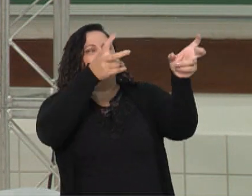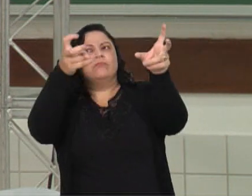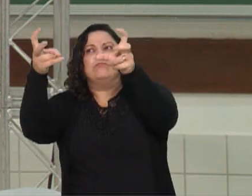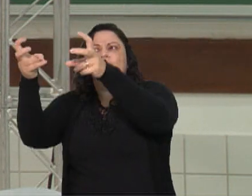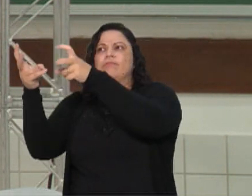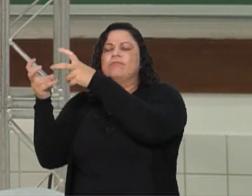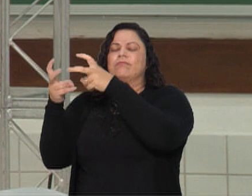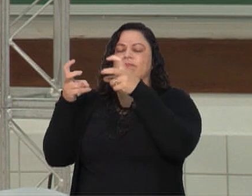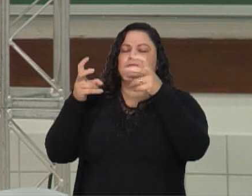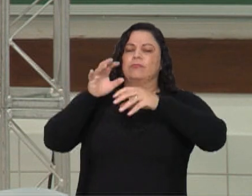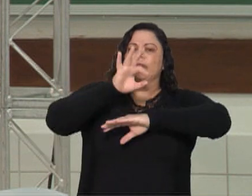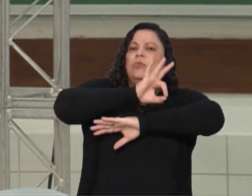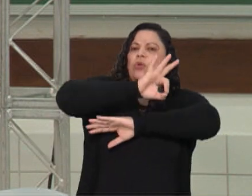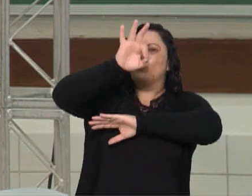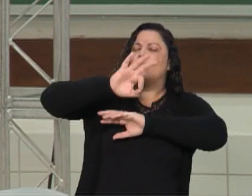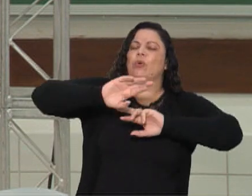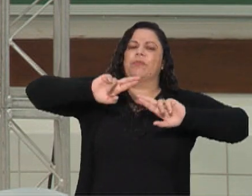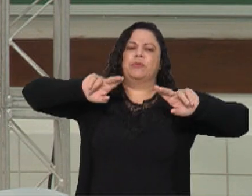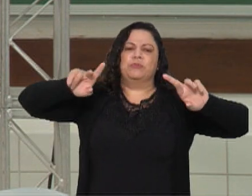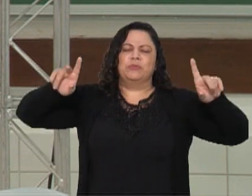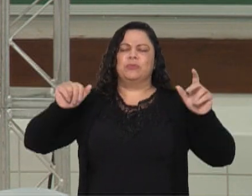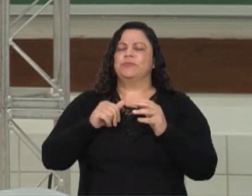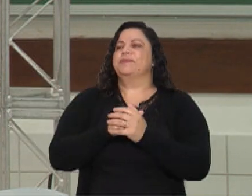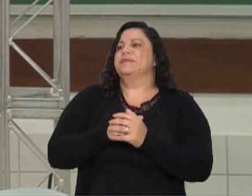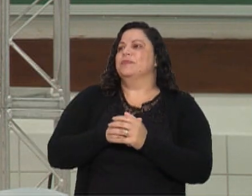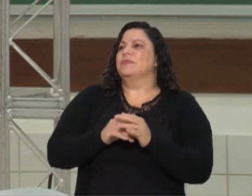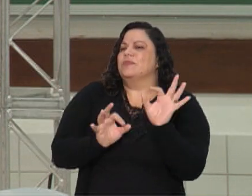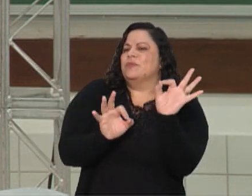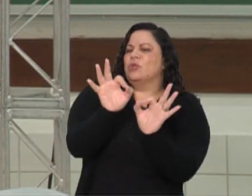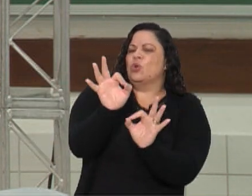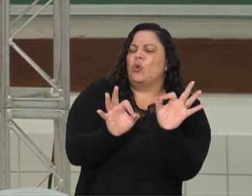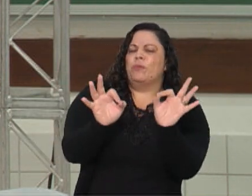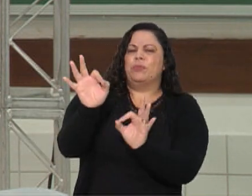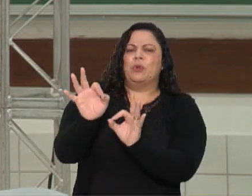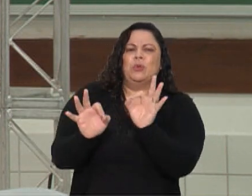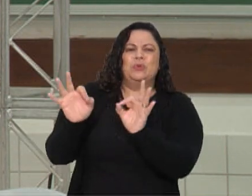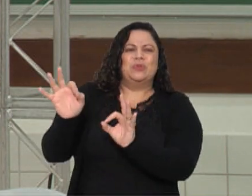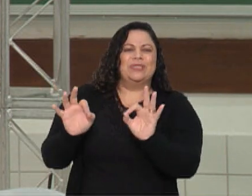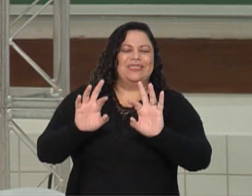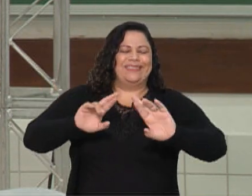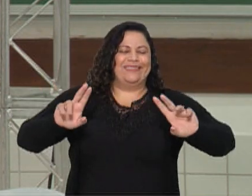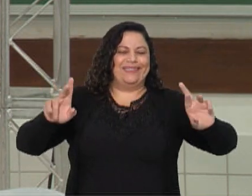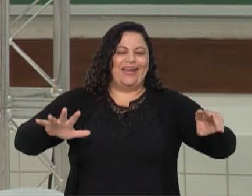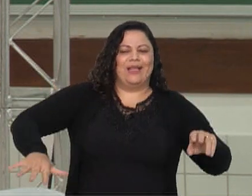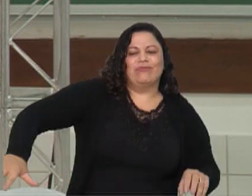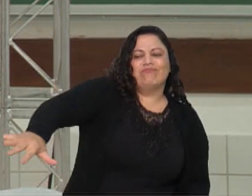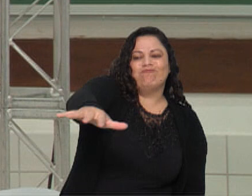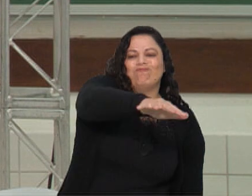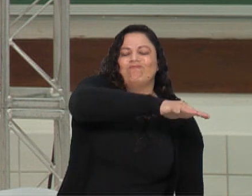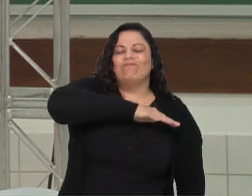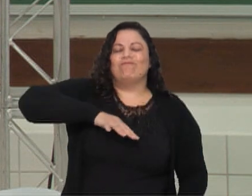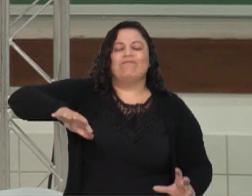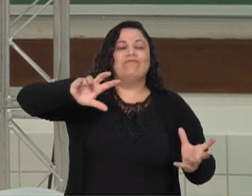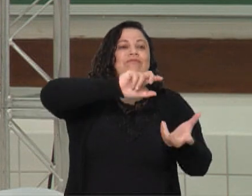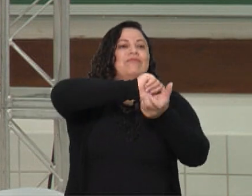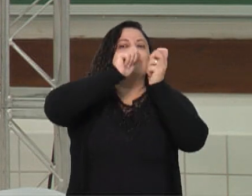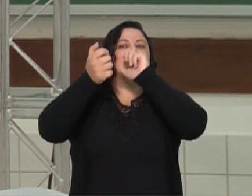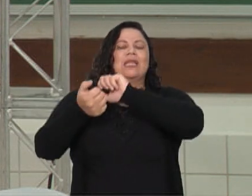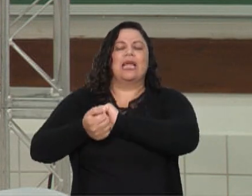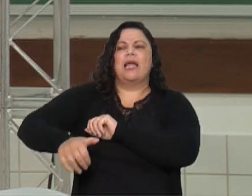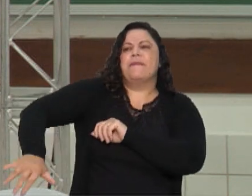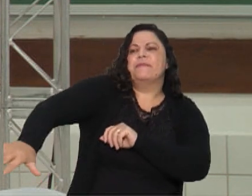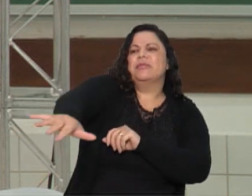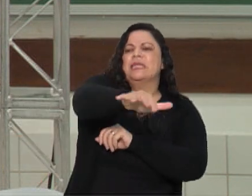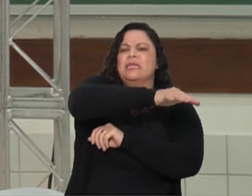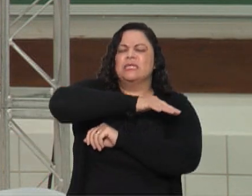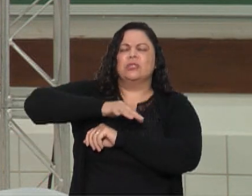projeto externo, certo? Essa arquitetura para todos, pessoal, é quando ela está integrando o ambiente das pessoas, quando ela